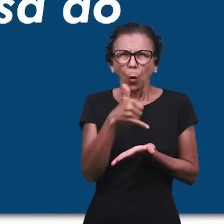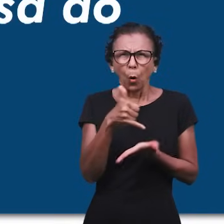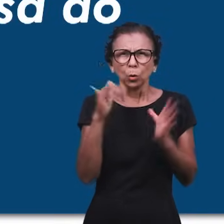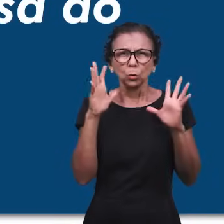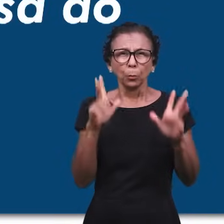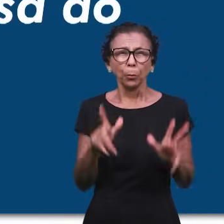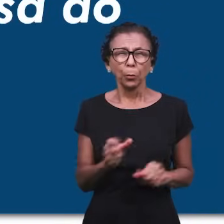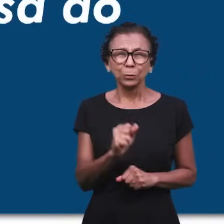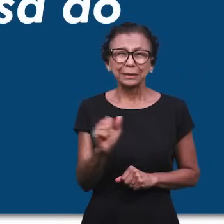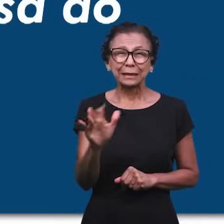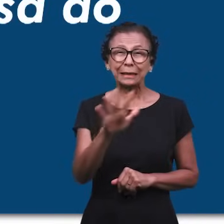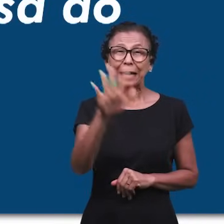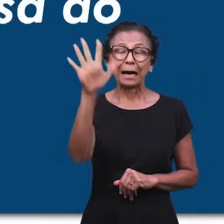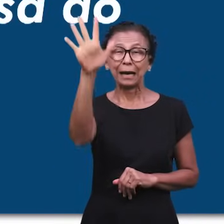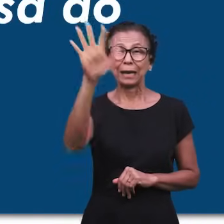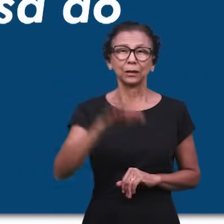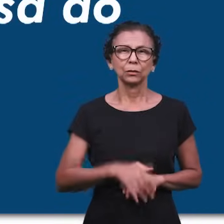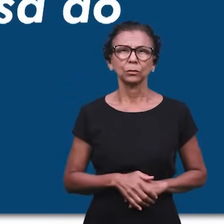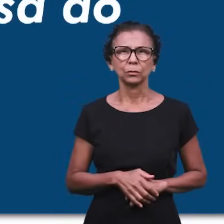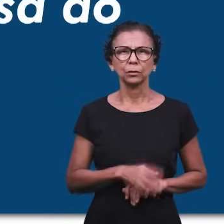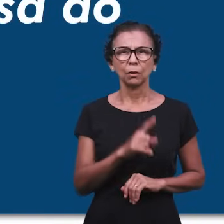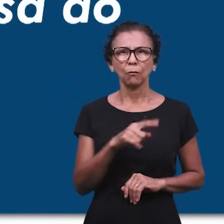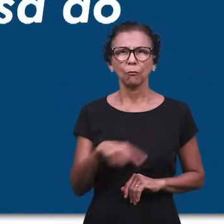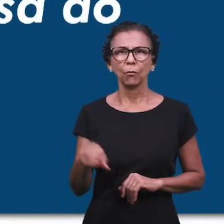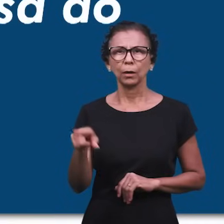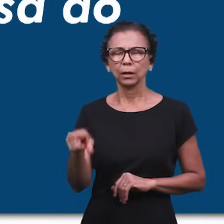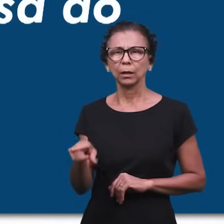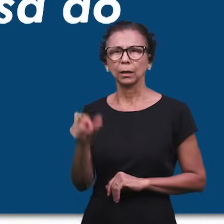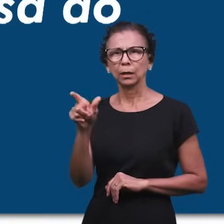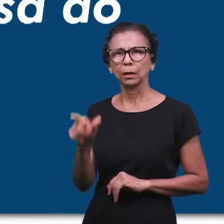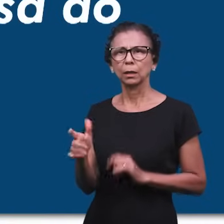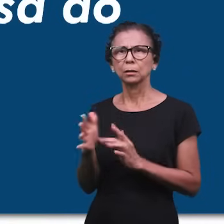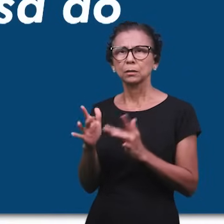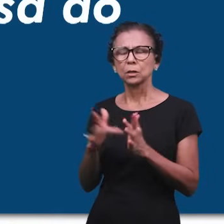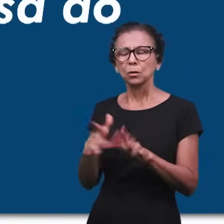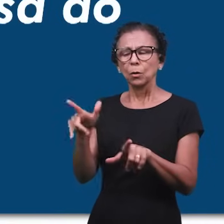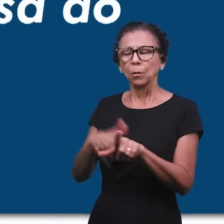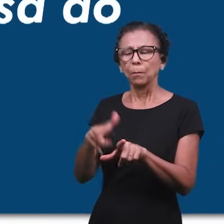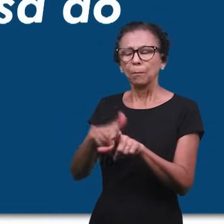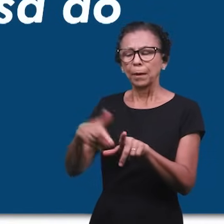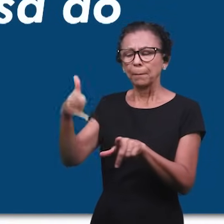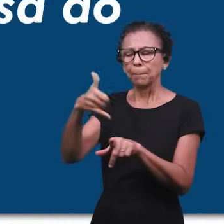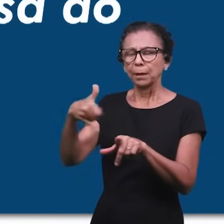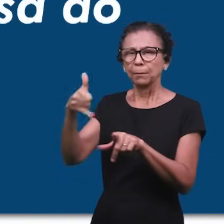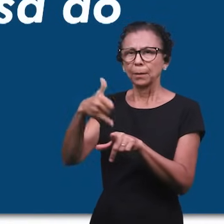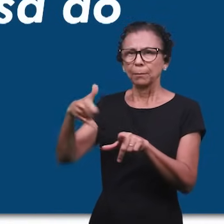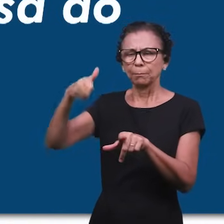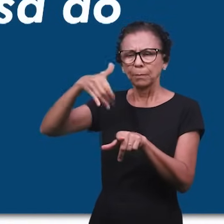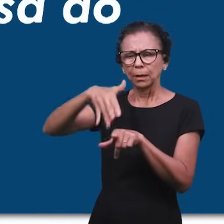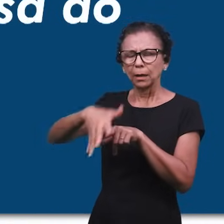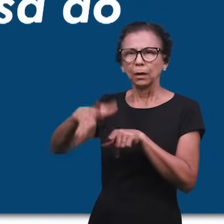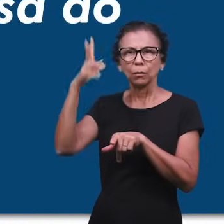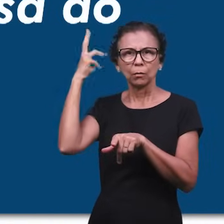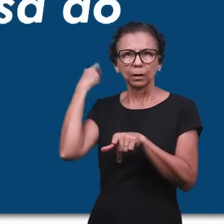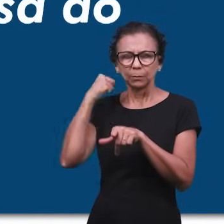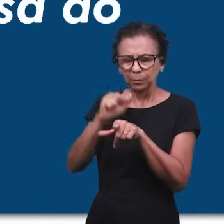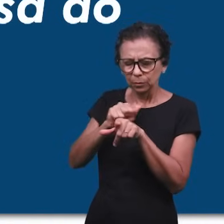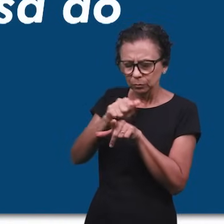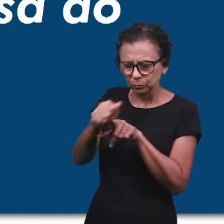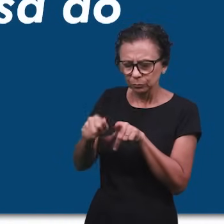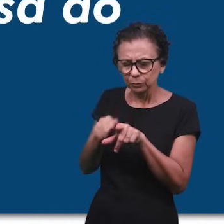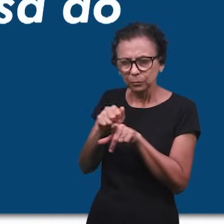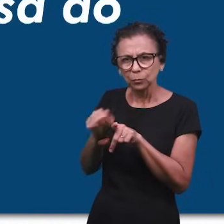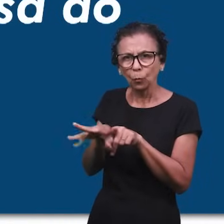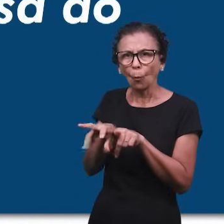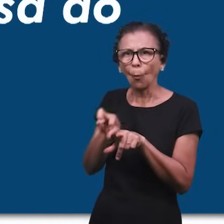puro, de muito preço, ungiu os pés de Jesus e enxugou-lhe os pés